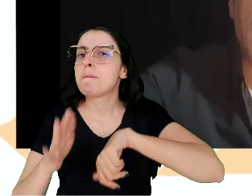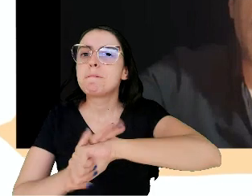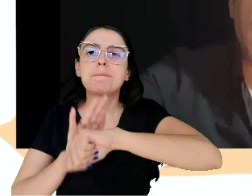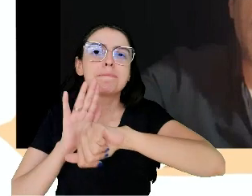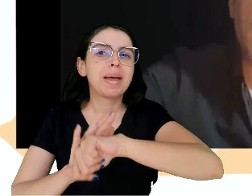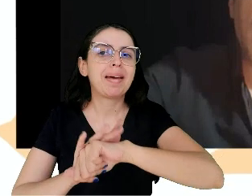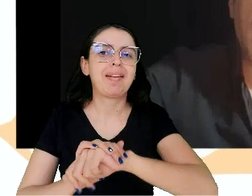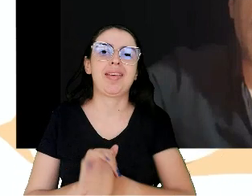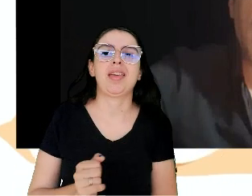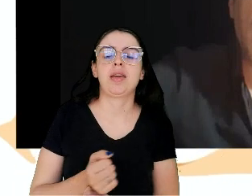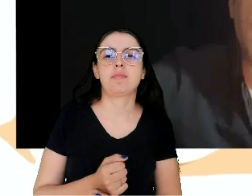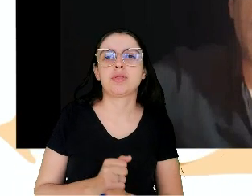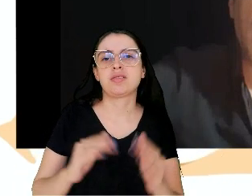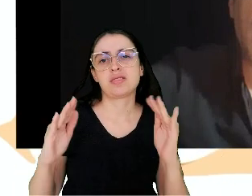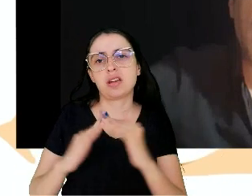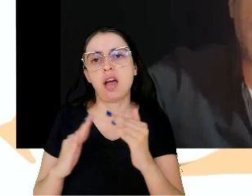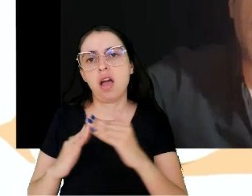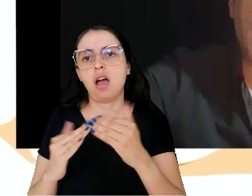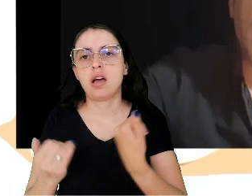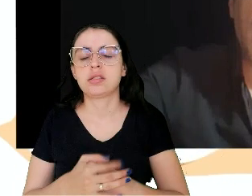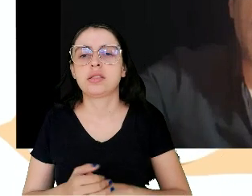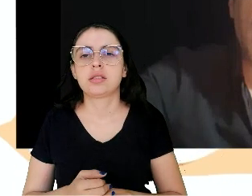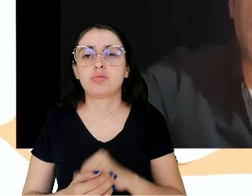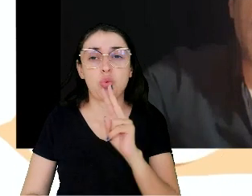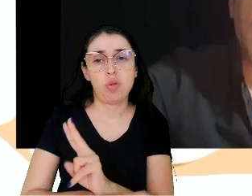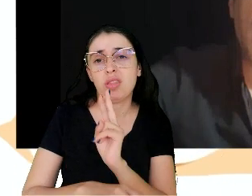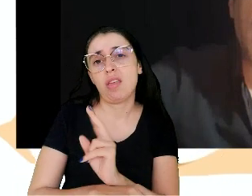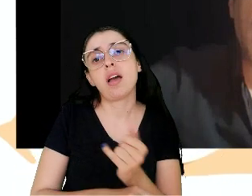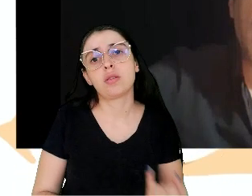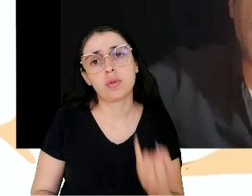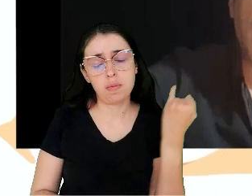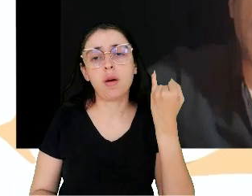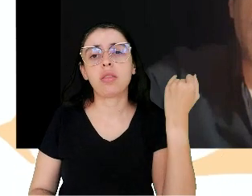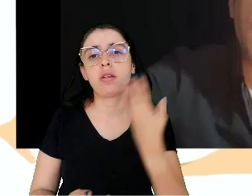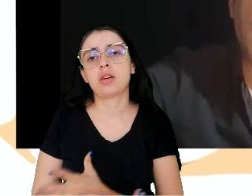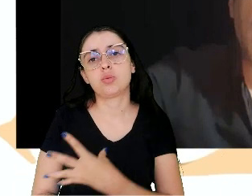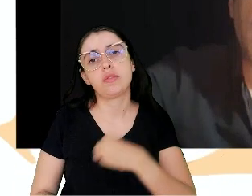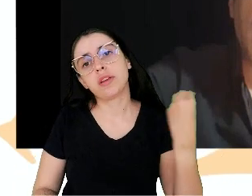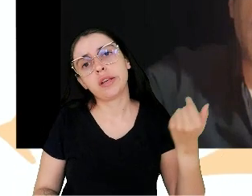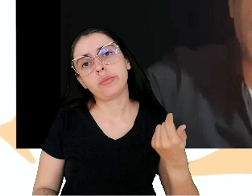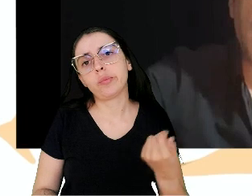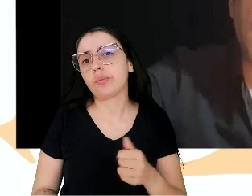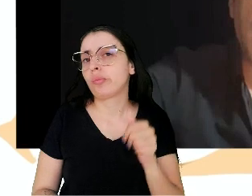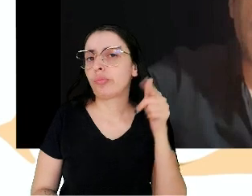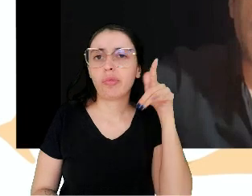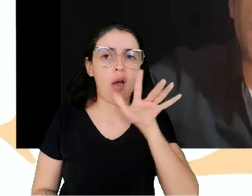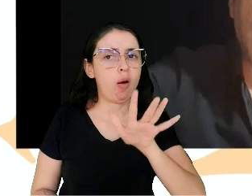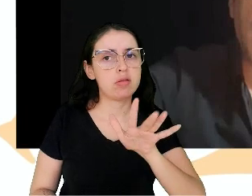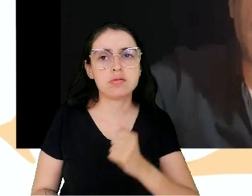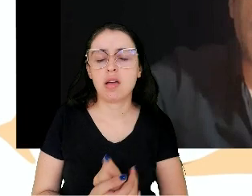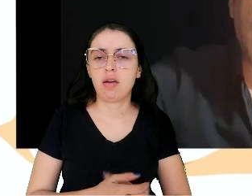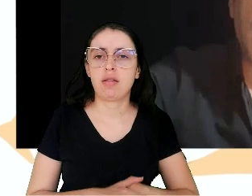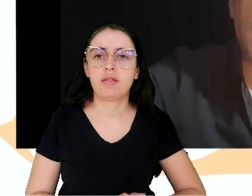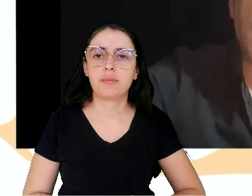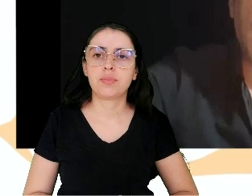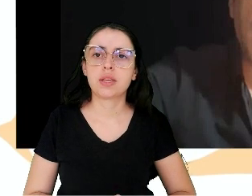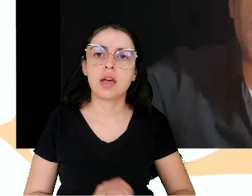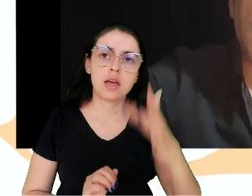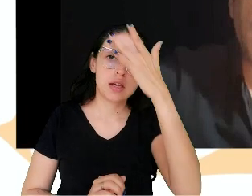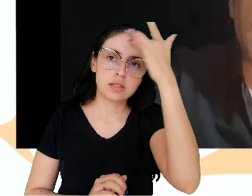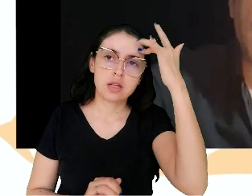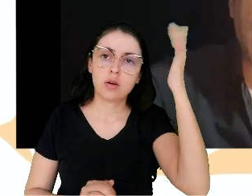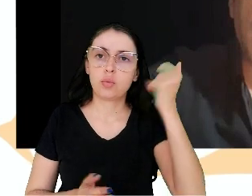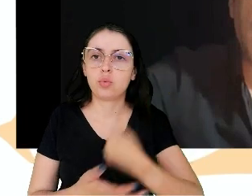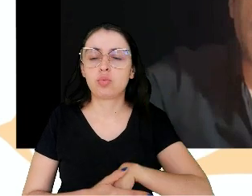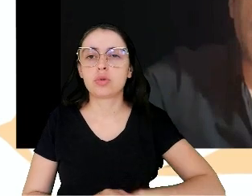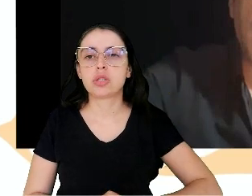conseguem oferecer a proteção e os cuidados necessários aos seus filhos. De acordo com a Organização Mundial de Saúde, as